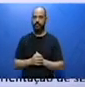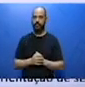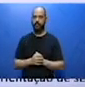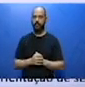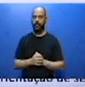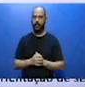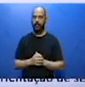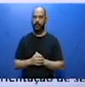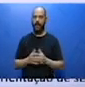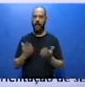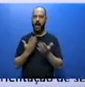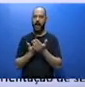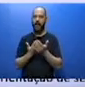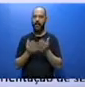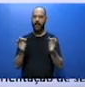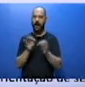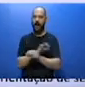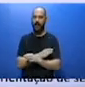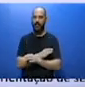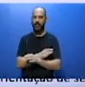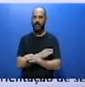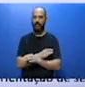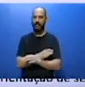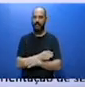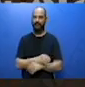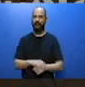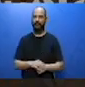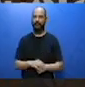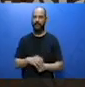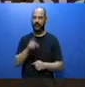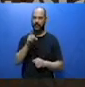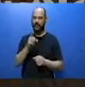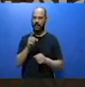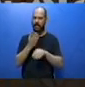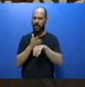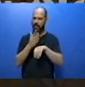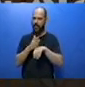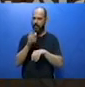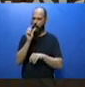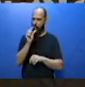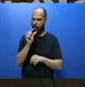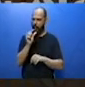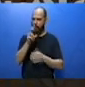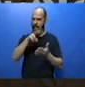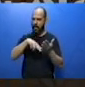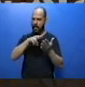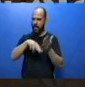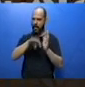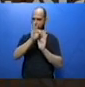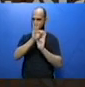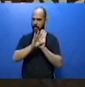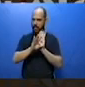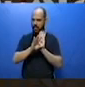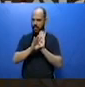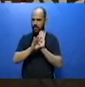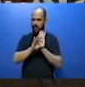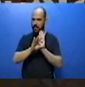Nossa aula termina por aqui. Ficou pouquinha coisa para vocês fazerem, tá? Ler o texto e